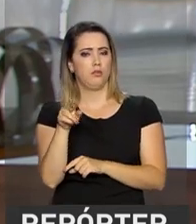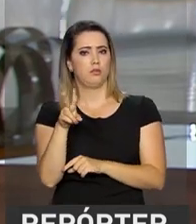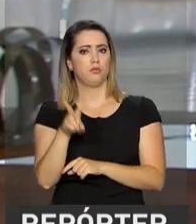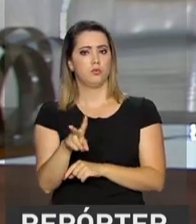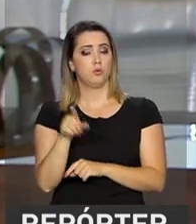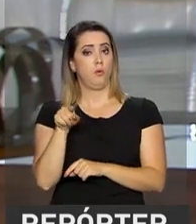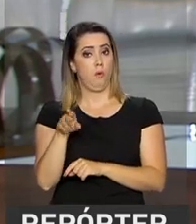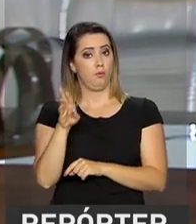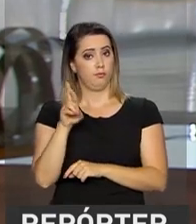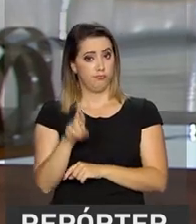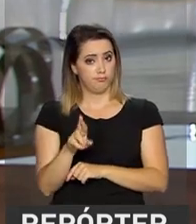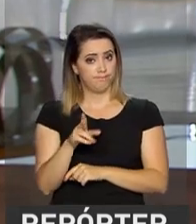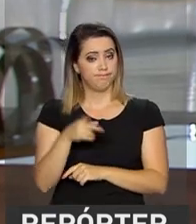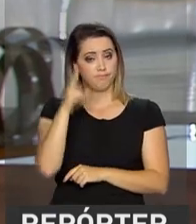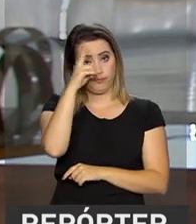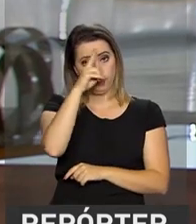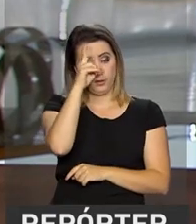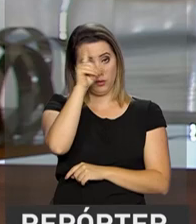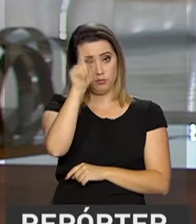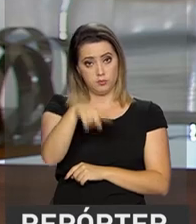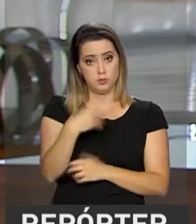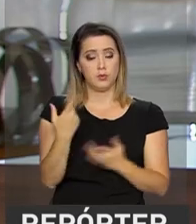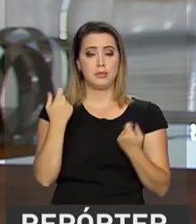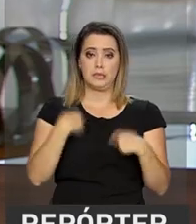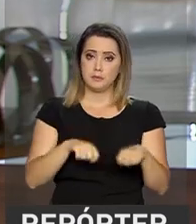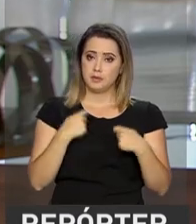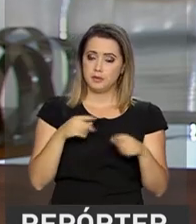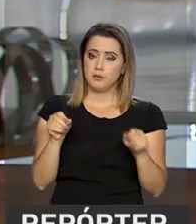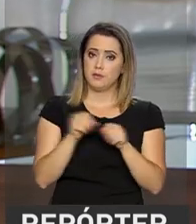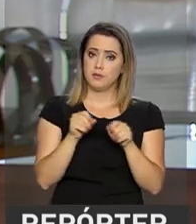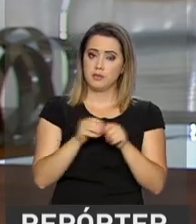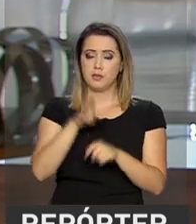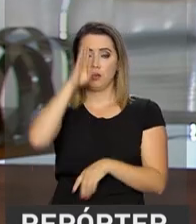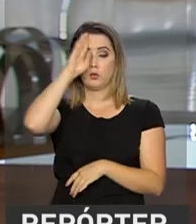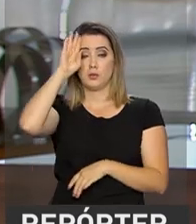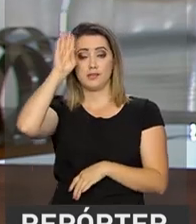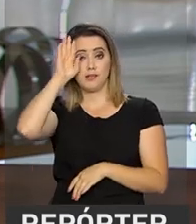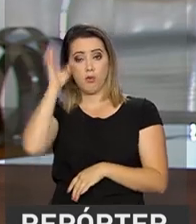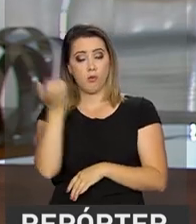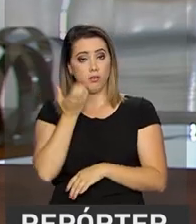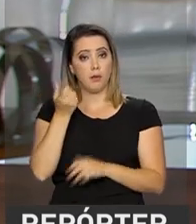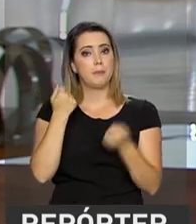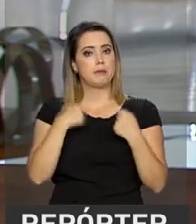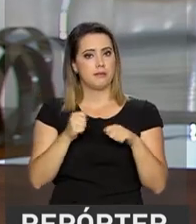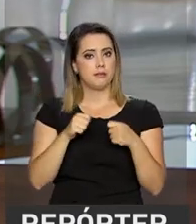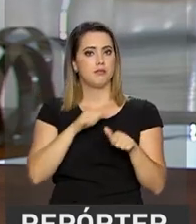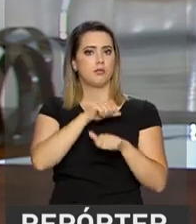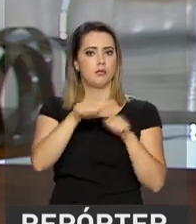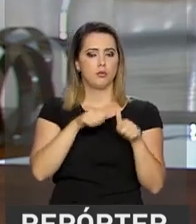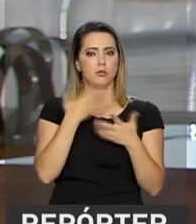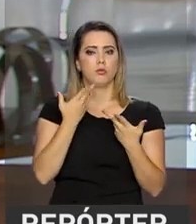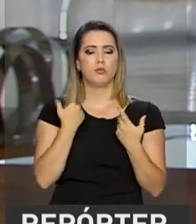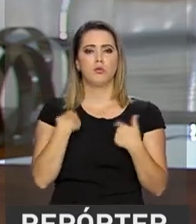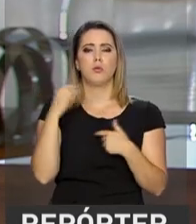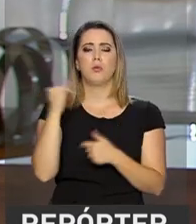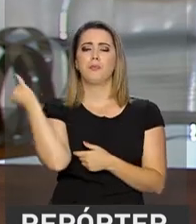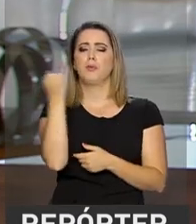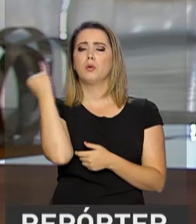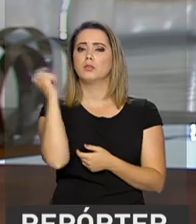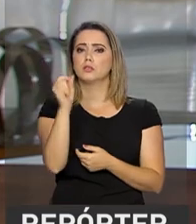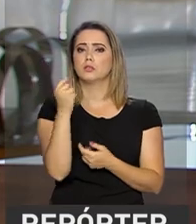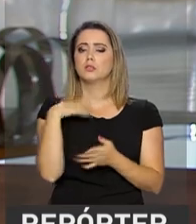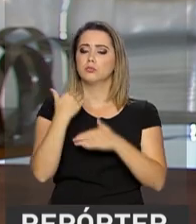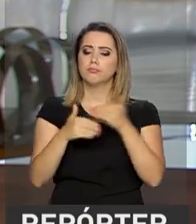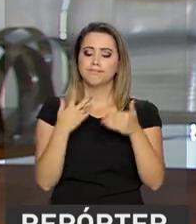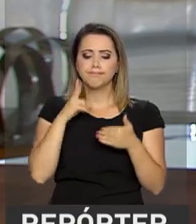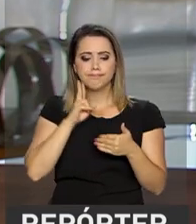lembrando que o enade é um exame obrigatório para o curso de graduação e uma importante ferramenta para avaliação do desempenho